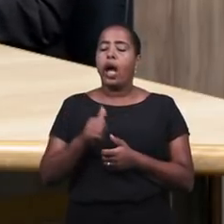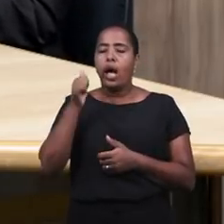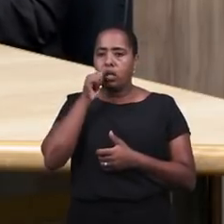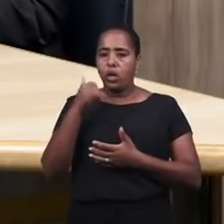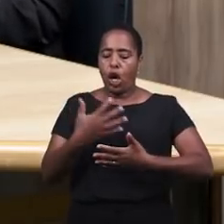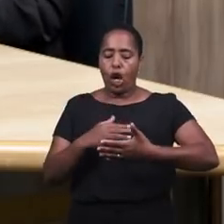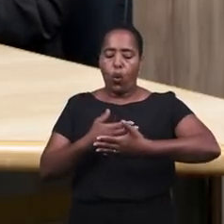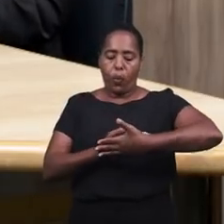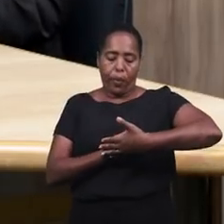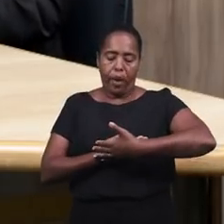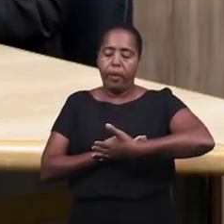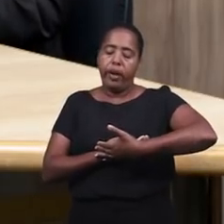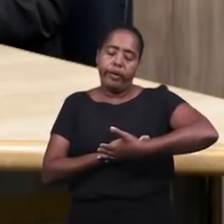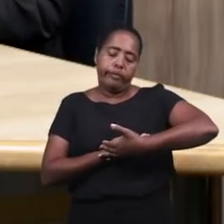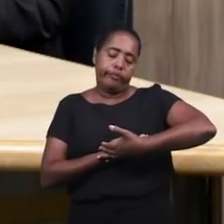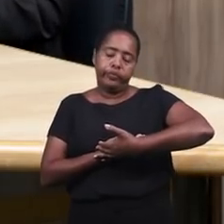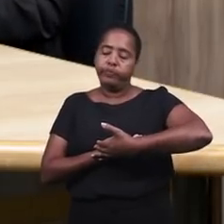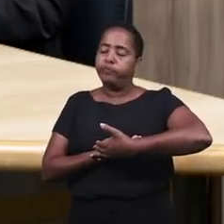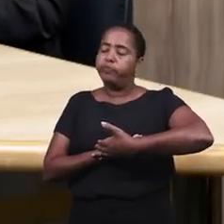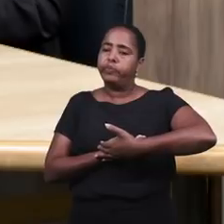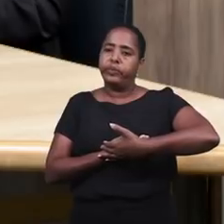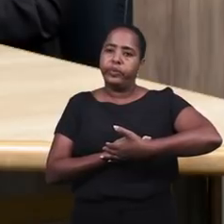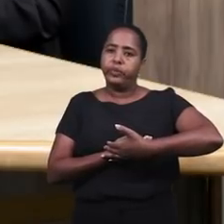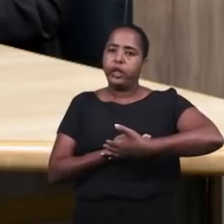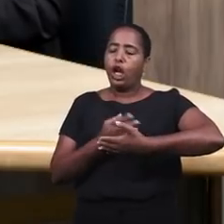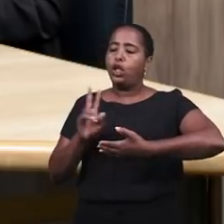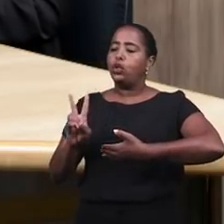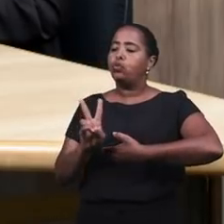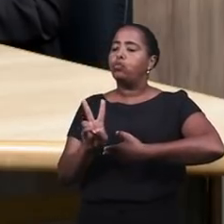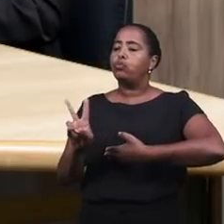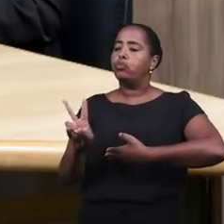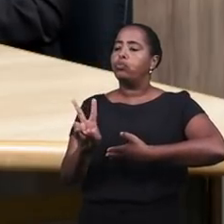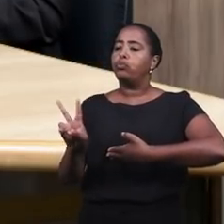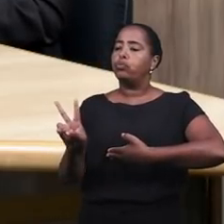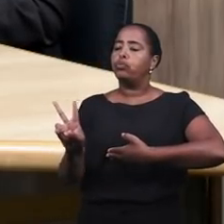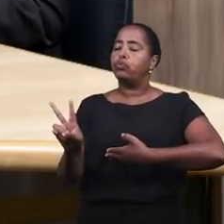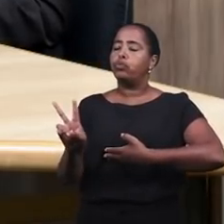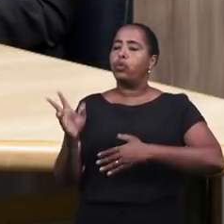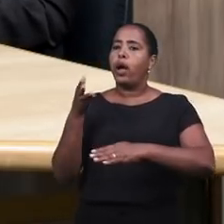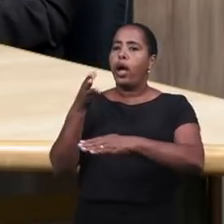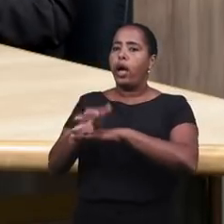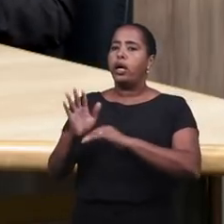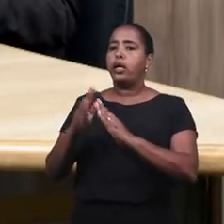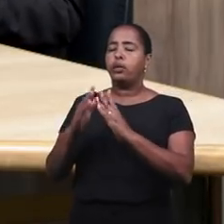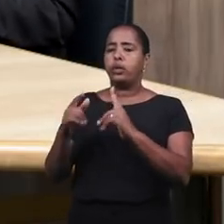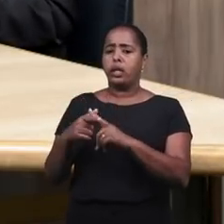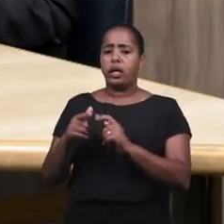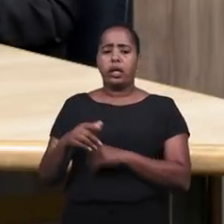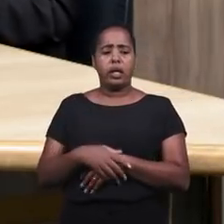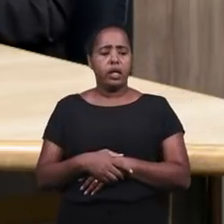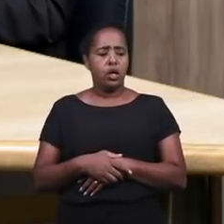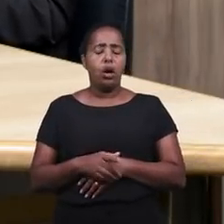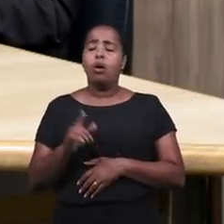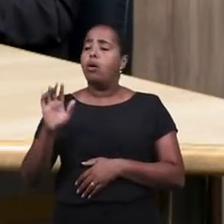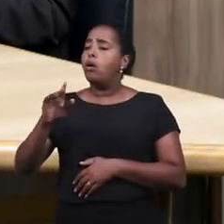Com um neném no colo. Aí ele entrou na igreja, comentou, pastor,